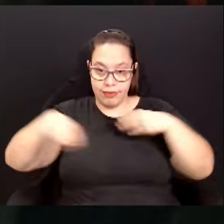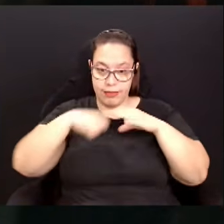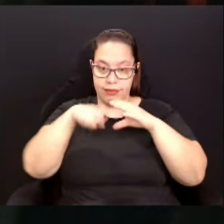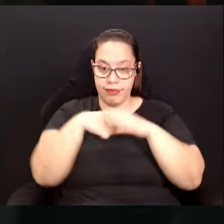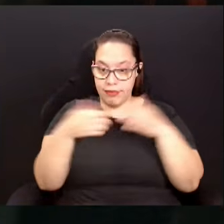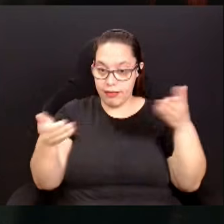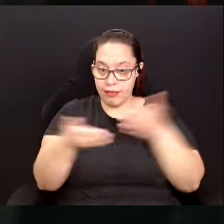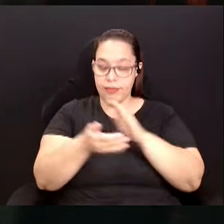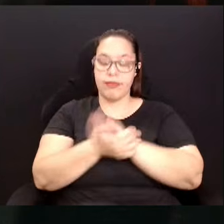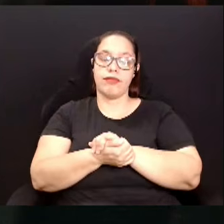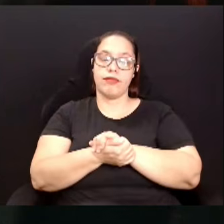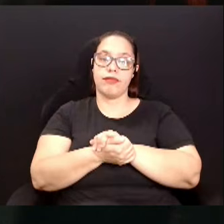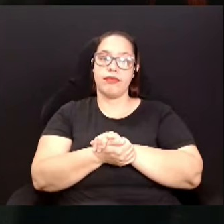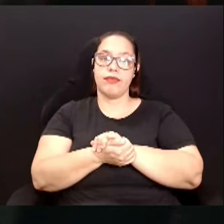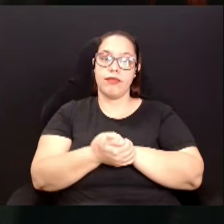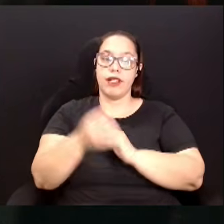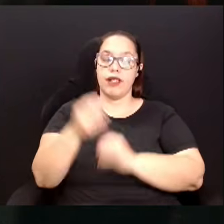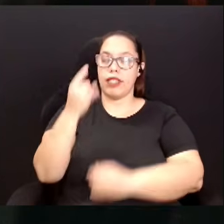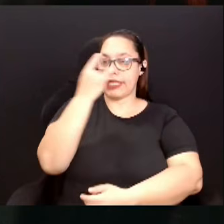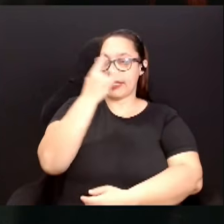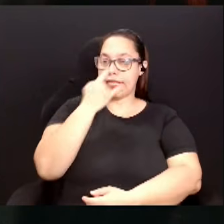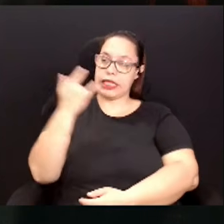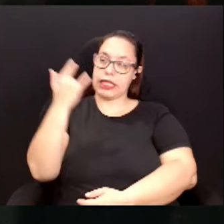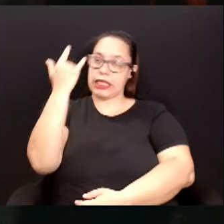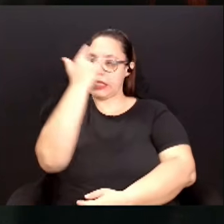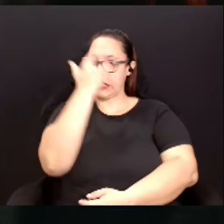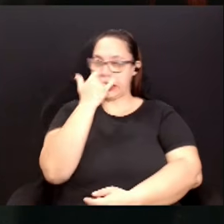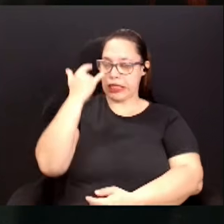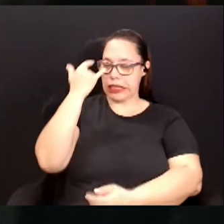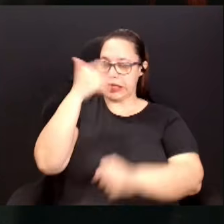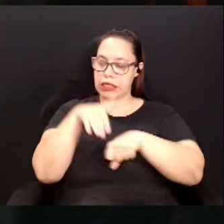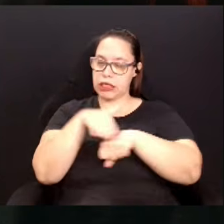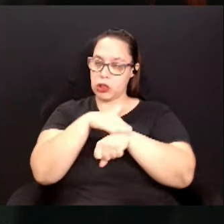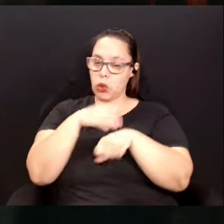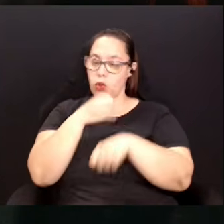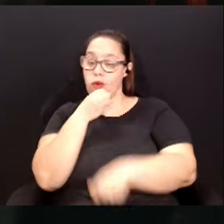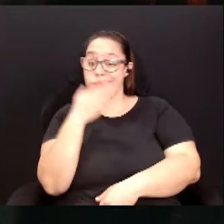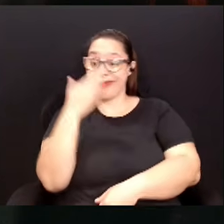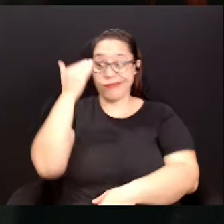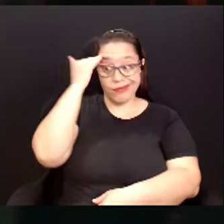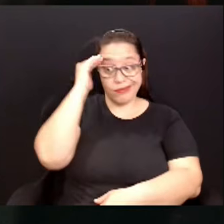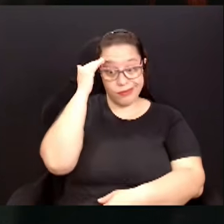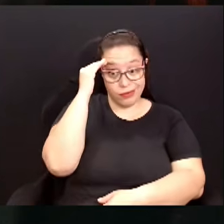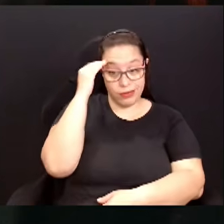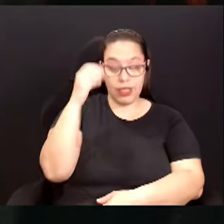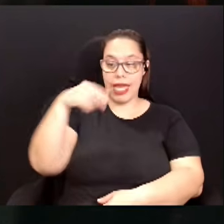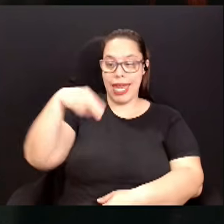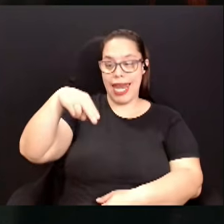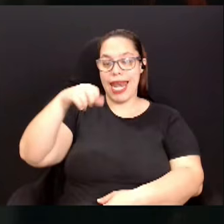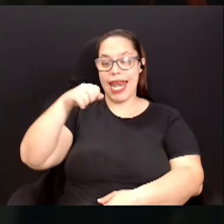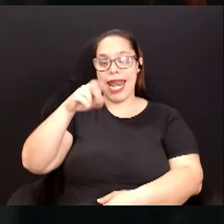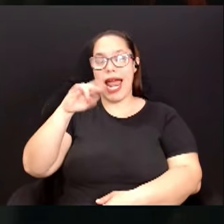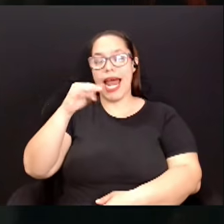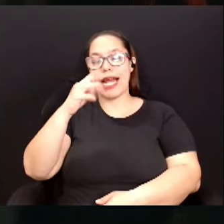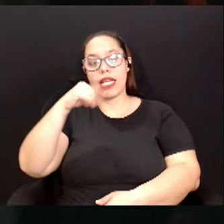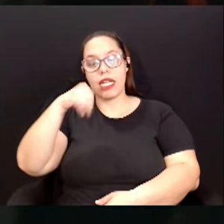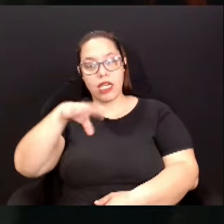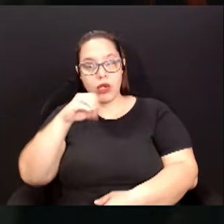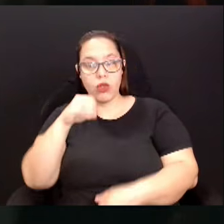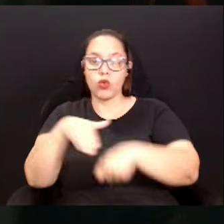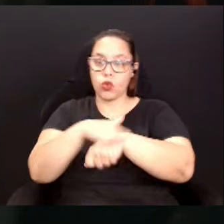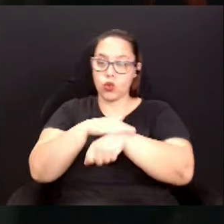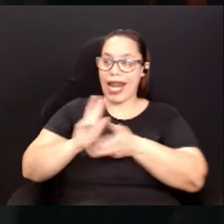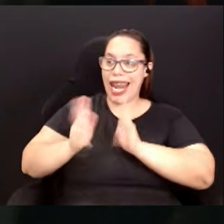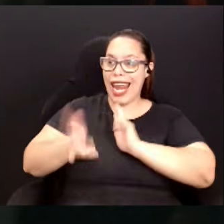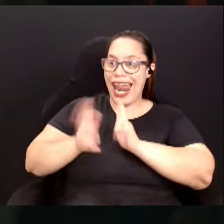do narcisismo conversacional. Bom, já deu para entender, né? Narcisismo conversacional, conversa. É aquele diálogo